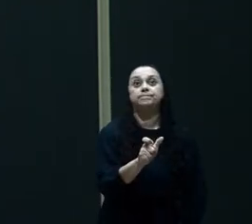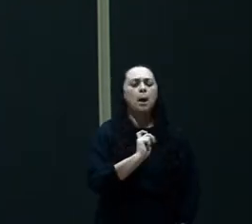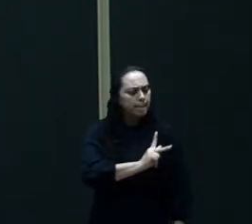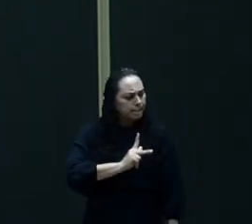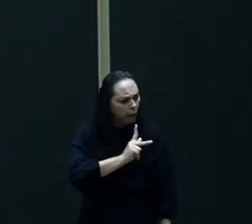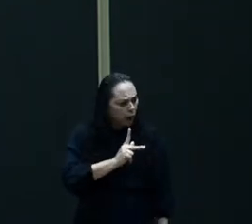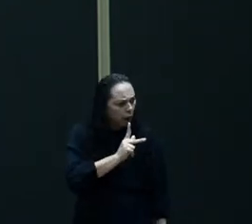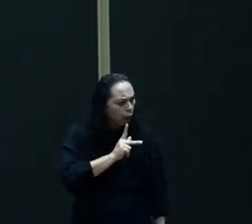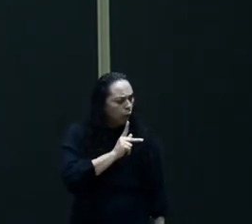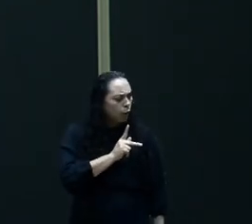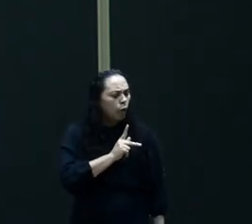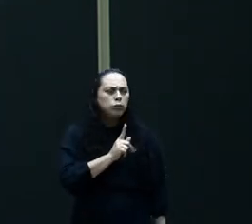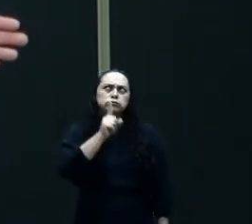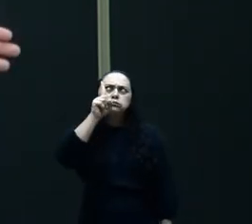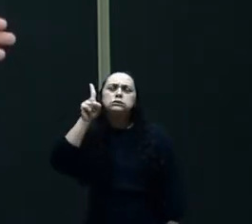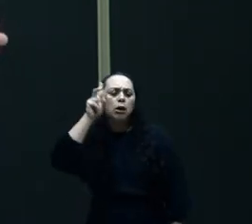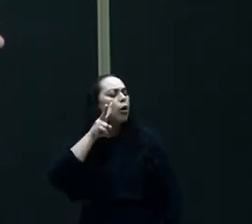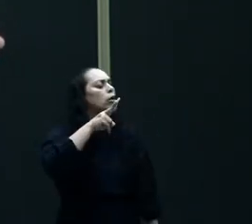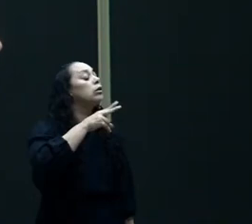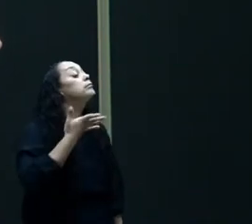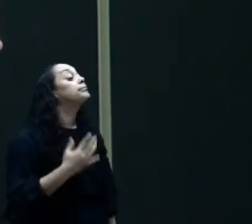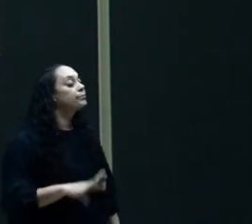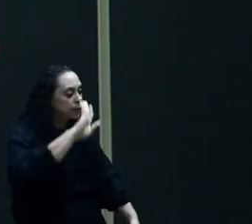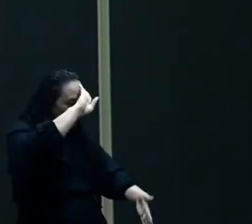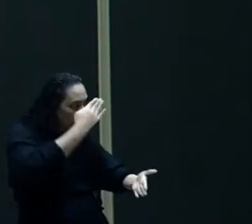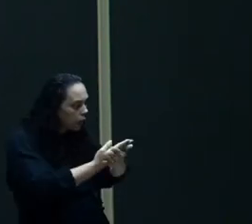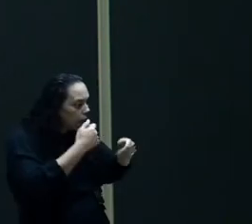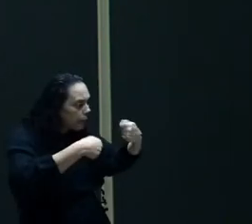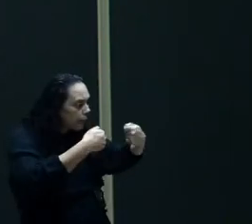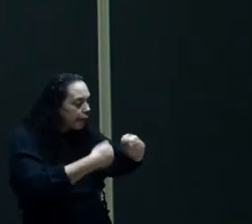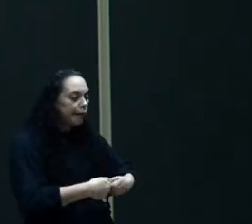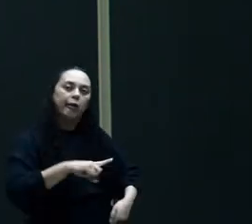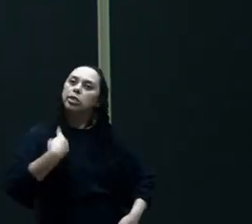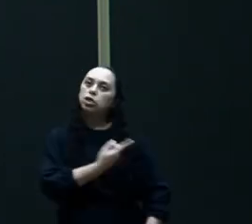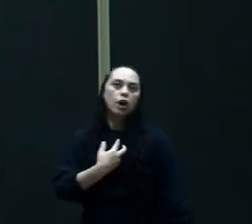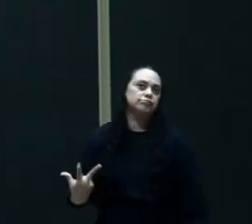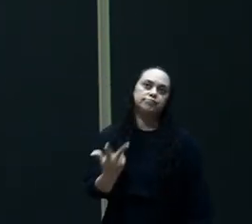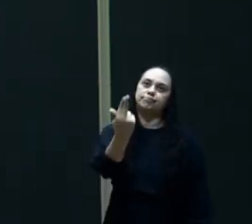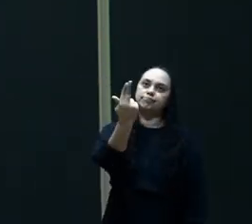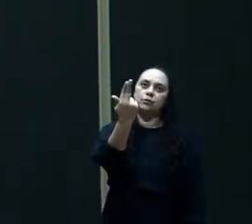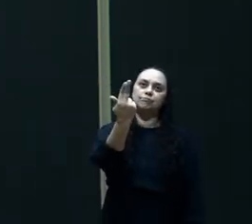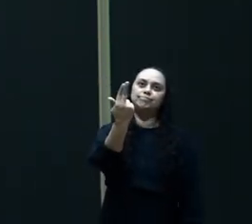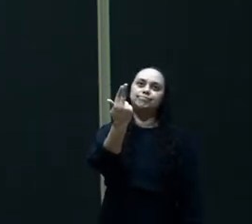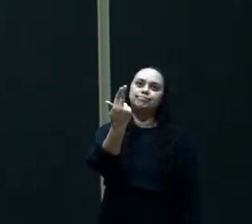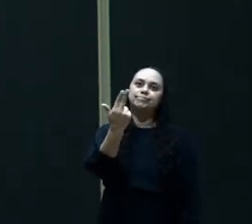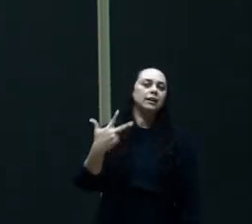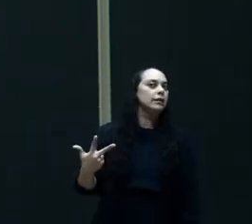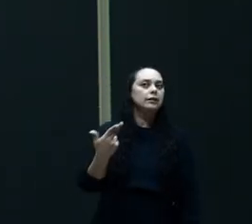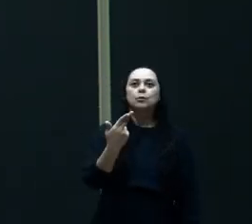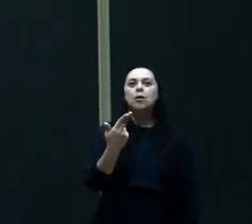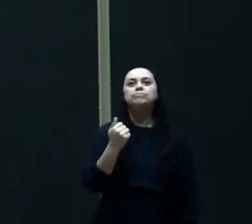Paulo mesmo diante de um histórico que tinha vivido por você acha que vai ser diferente esse